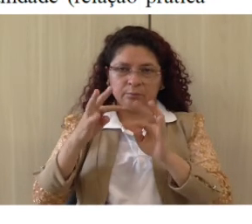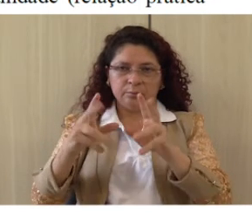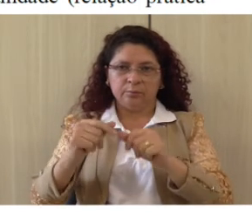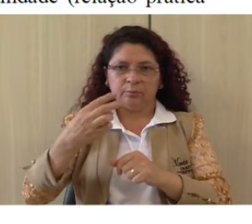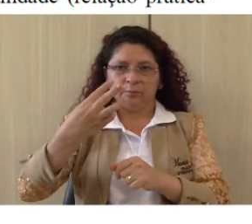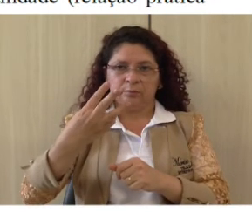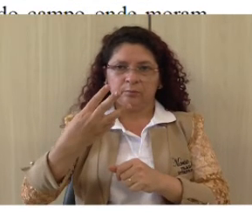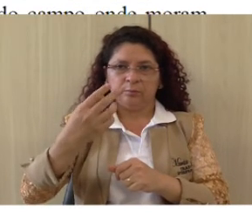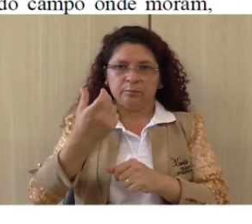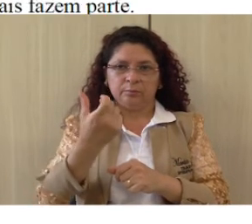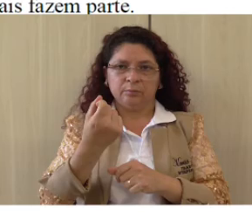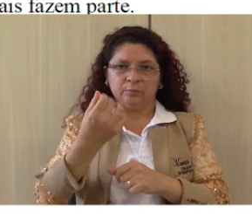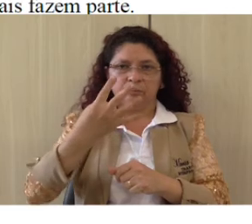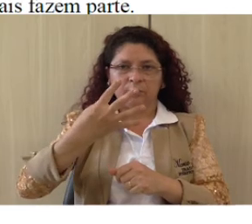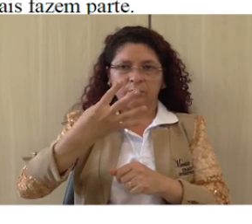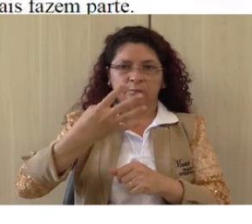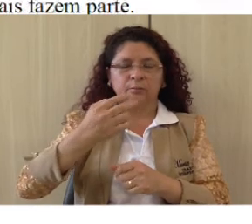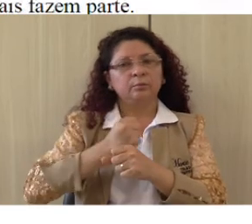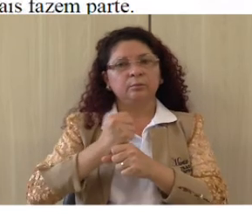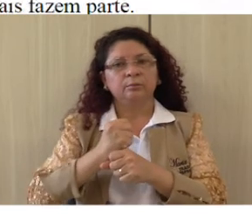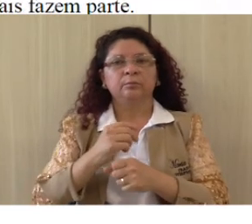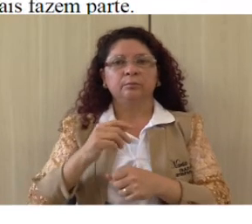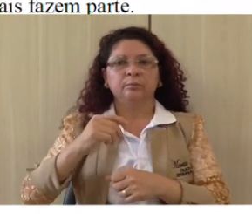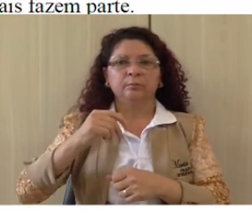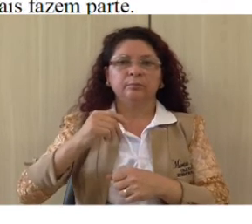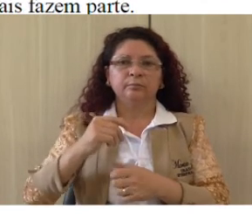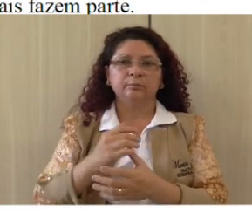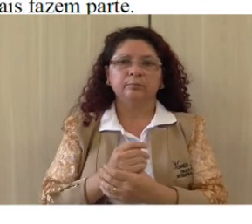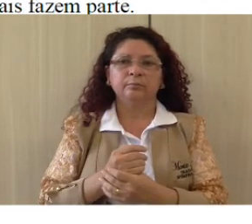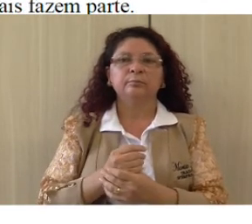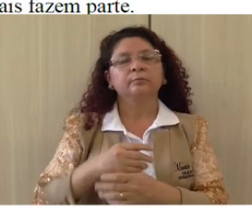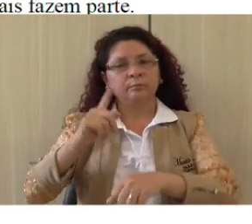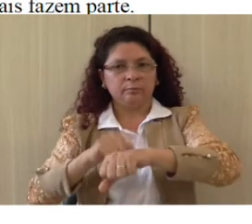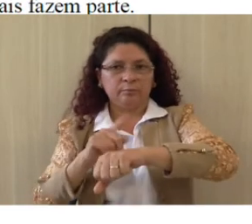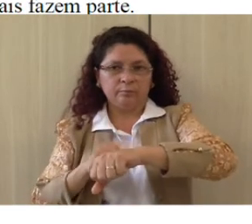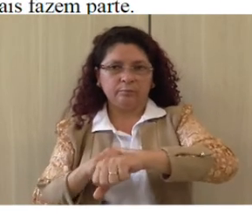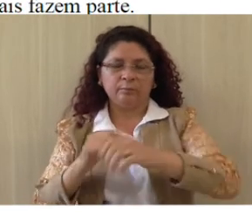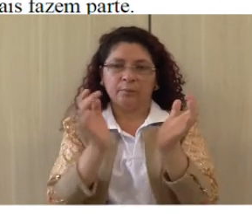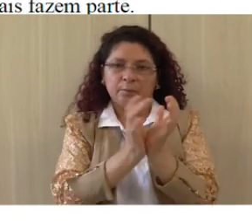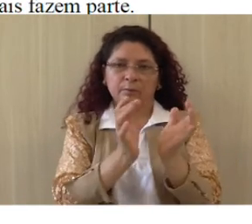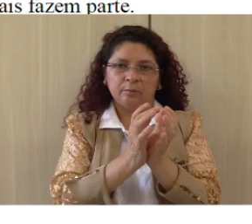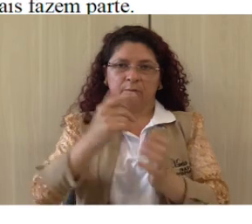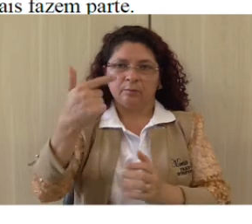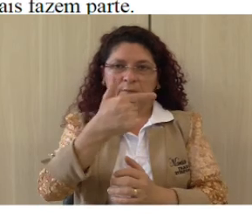de 3.640 horas. Para efeitos deste edital, a turma